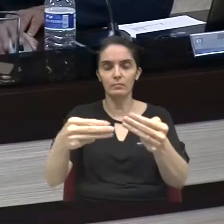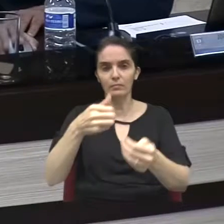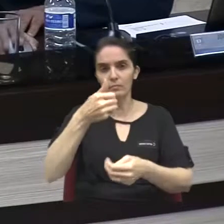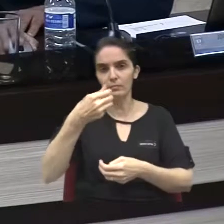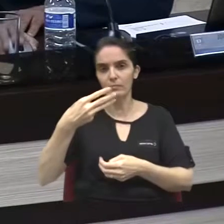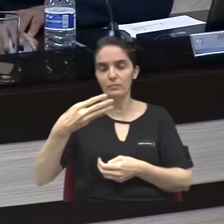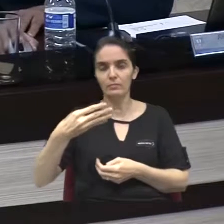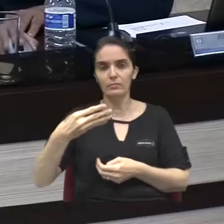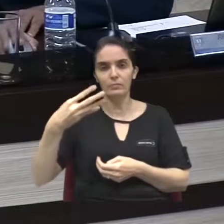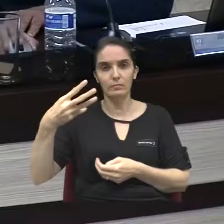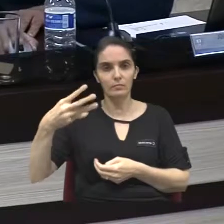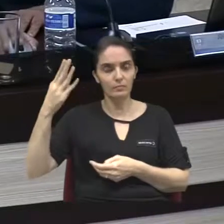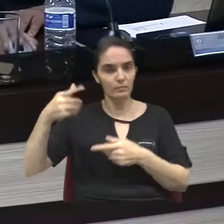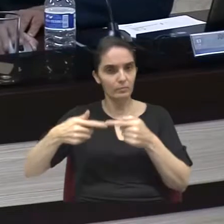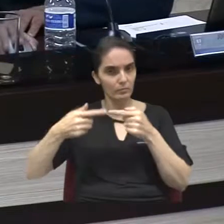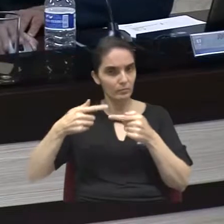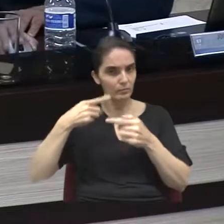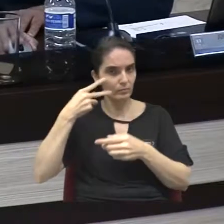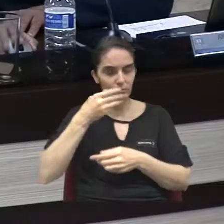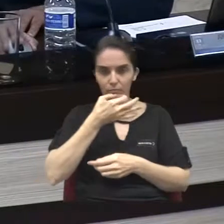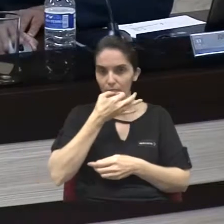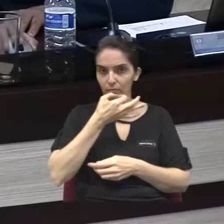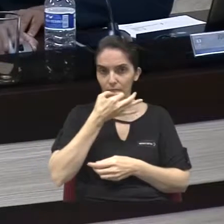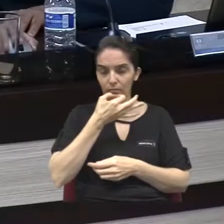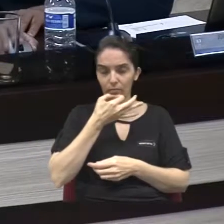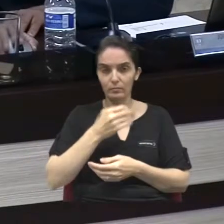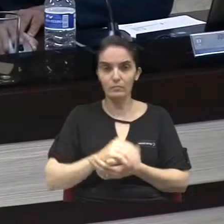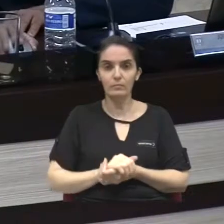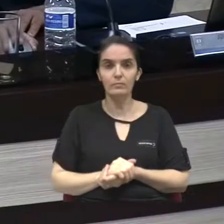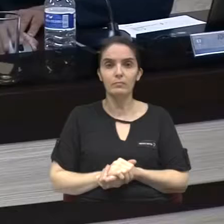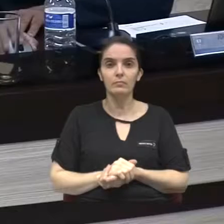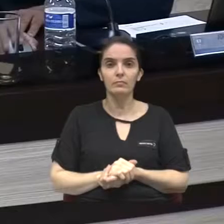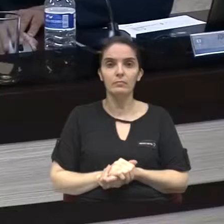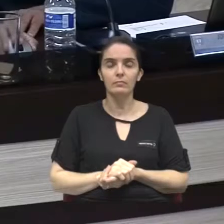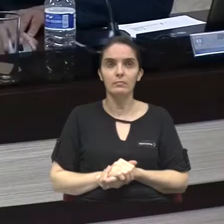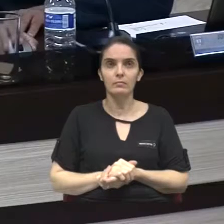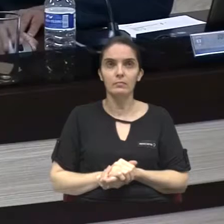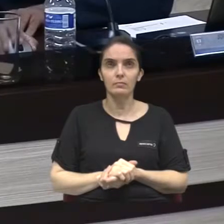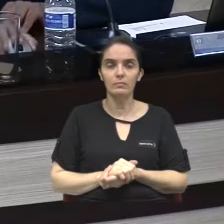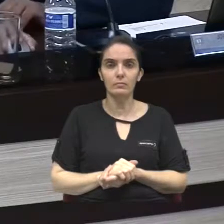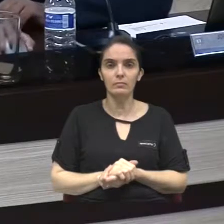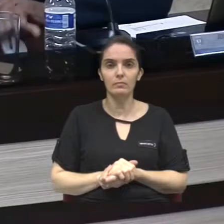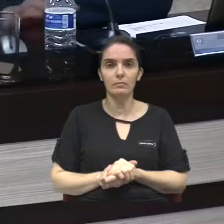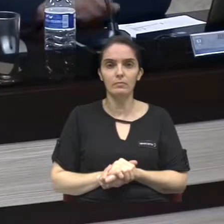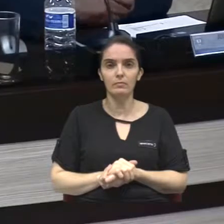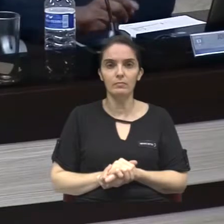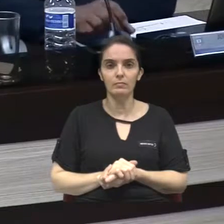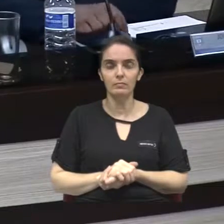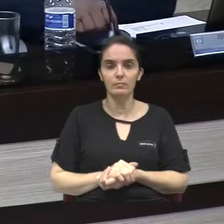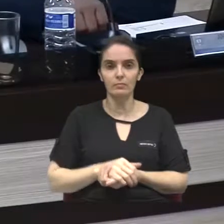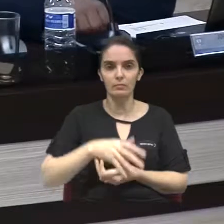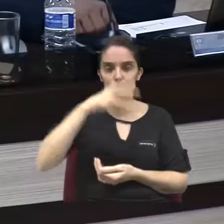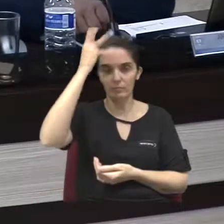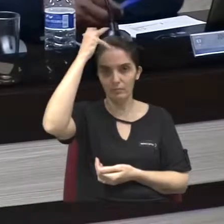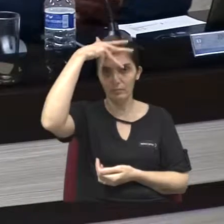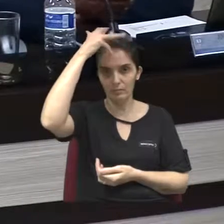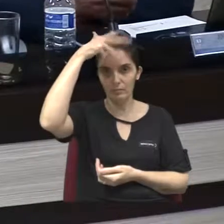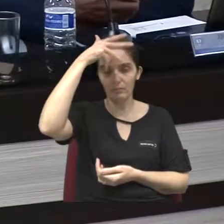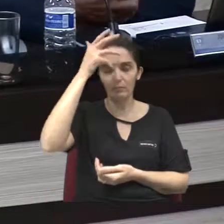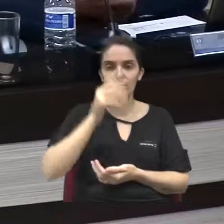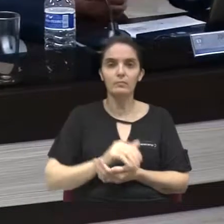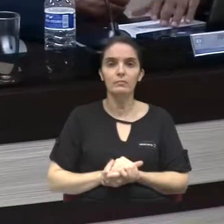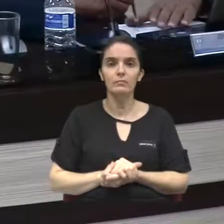está em discussão. Algum vereador deseja discutir a moção? Desejo discutir, senhor presidente. Para discutir a moção, a vereadora Érica Tanque.